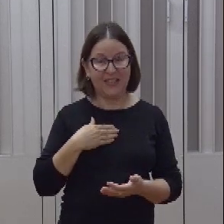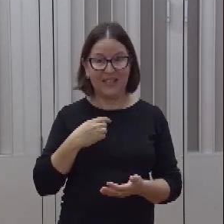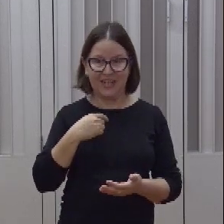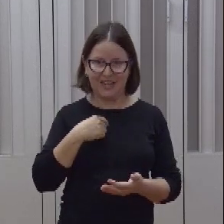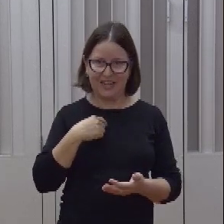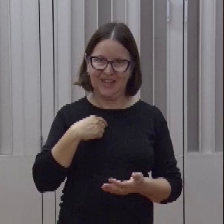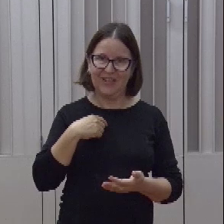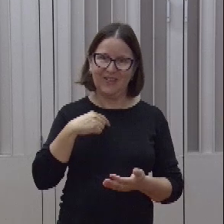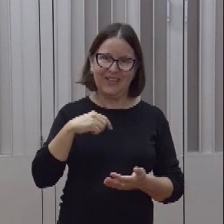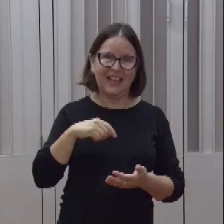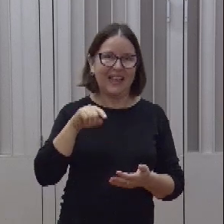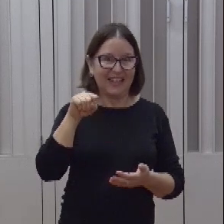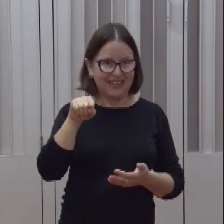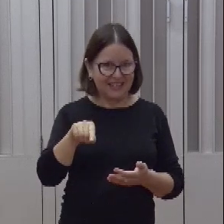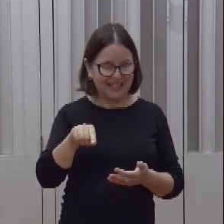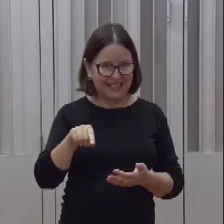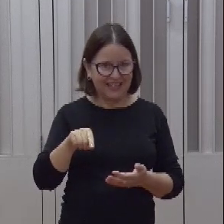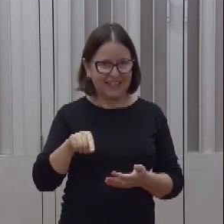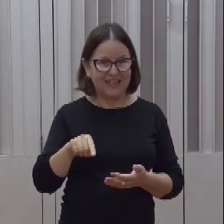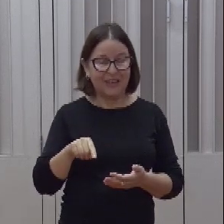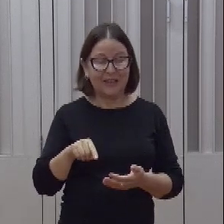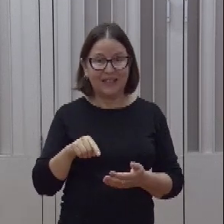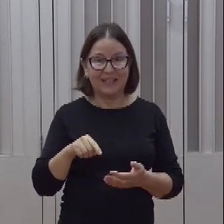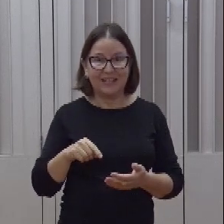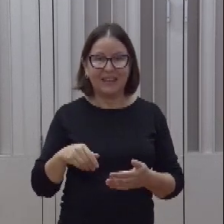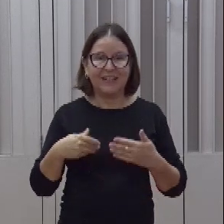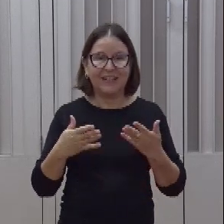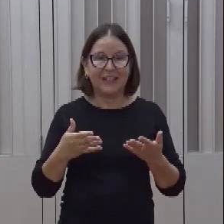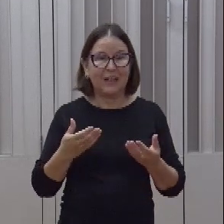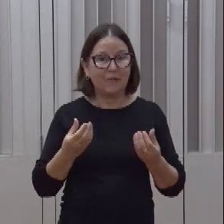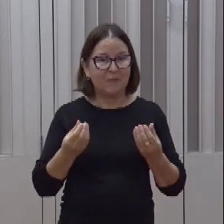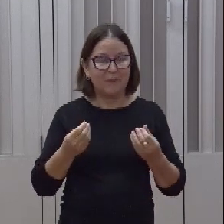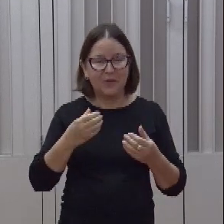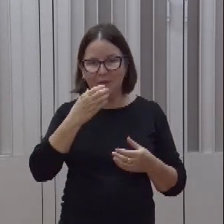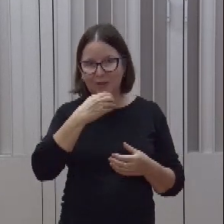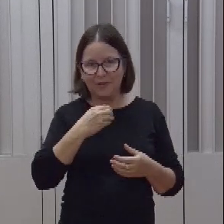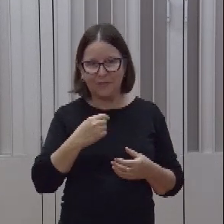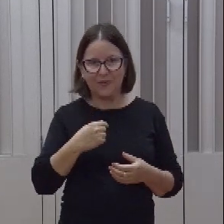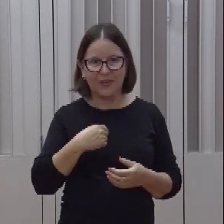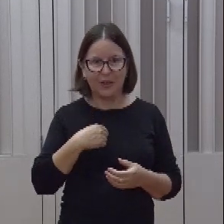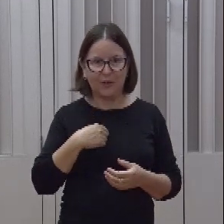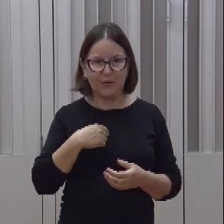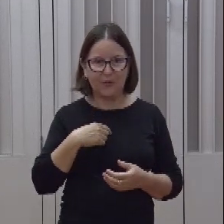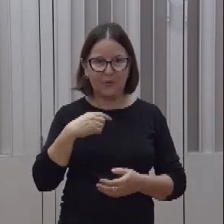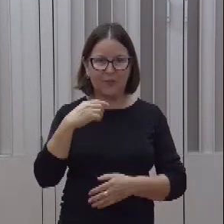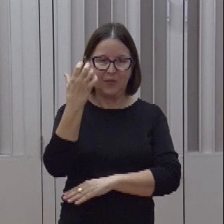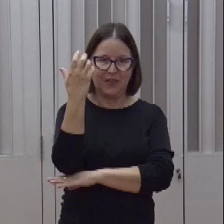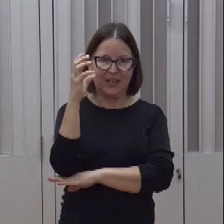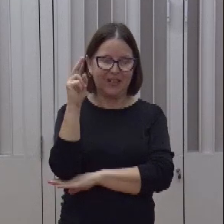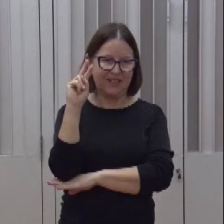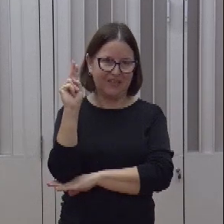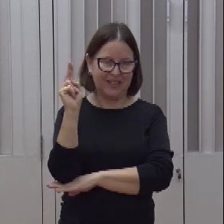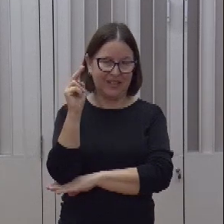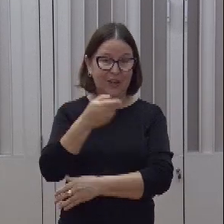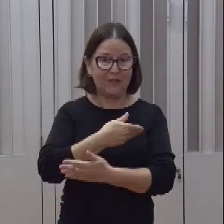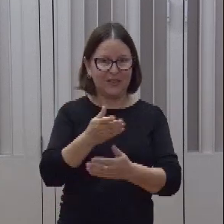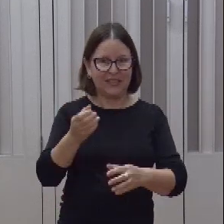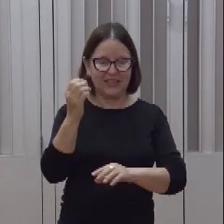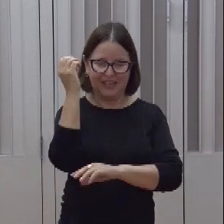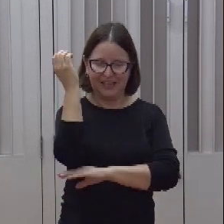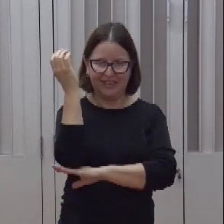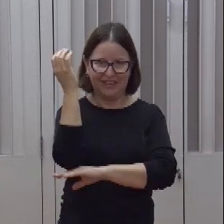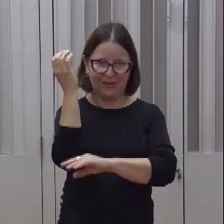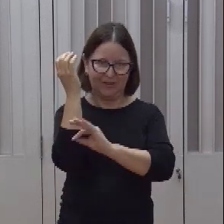mim nada podeis fazer. Como é que é? Eu sou a videira, vós os